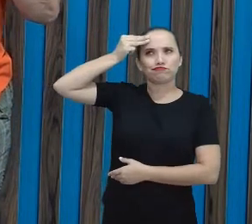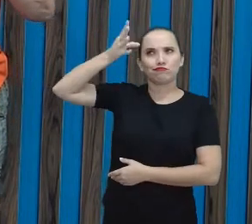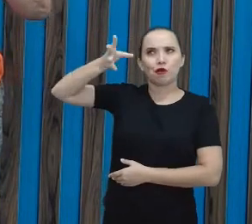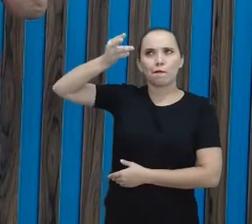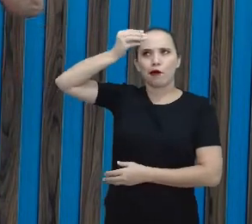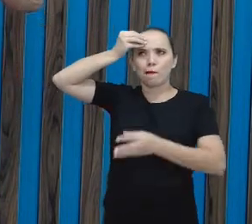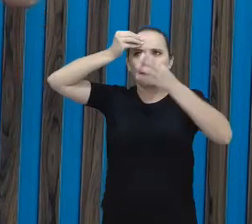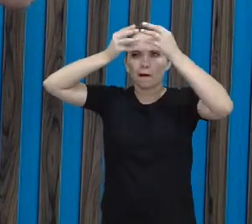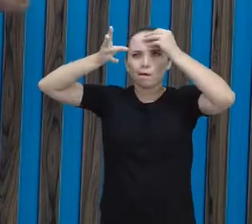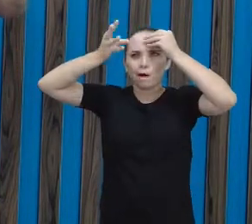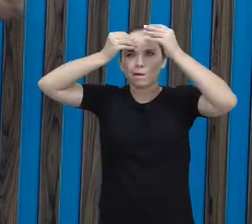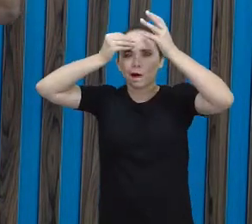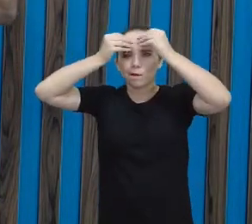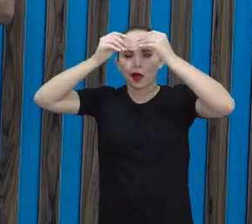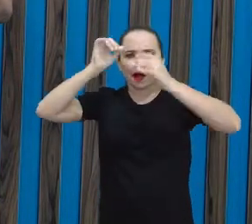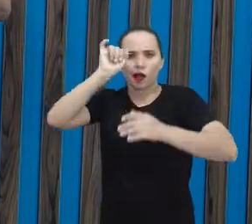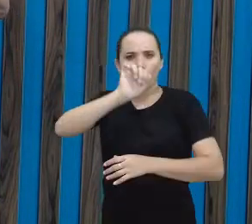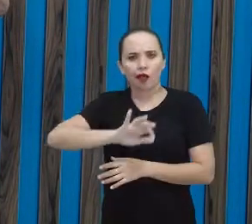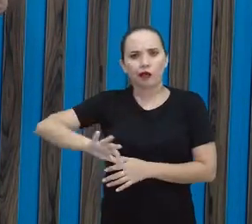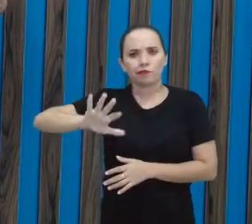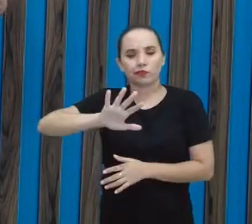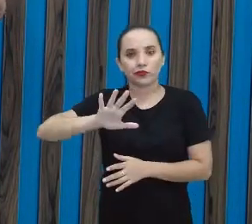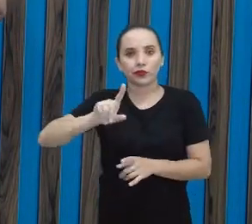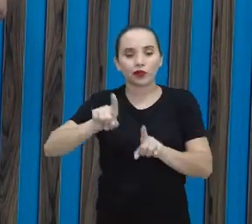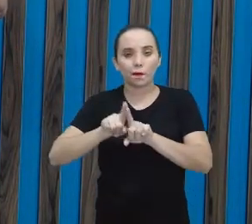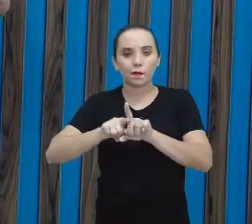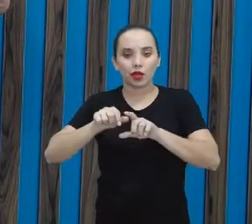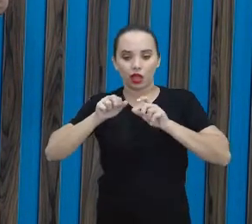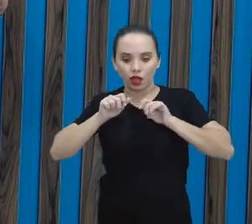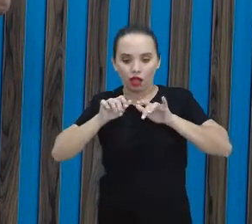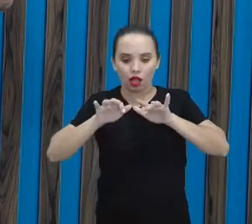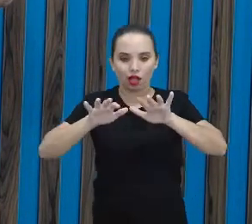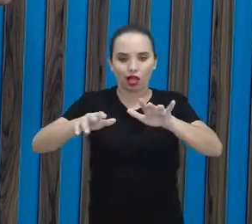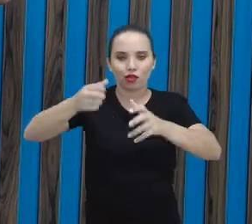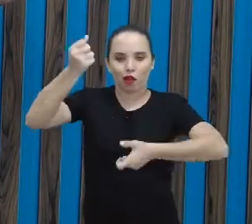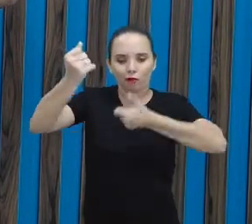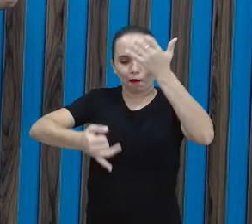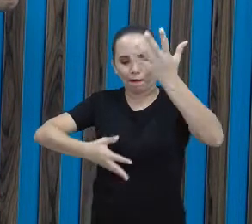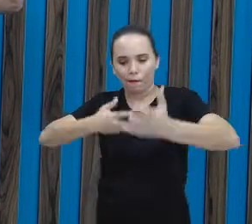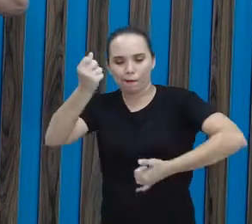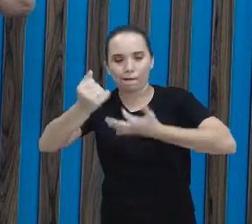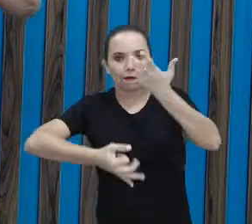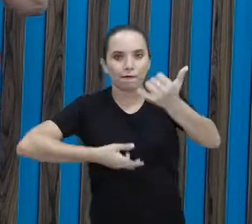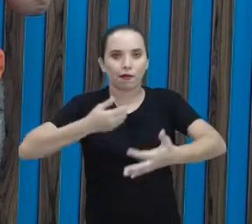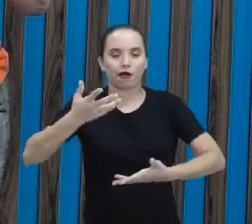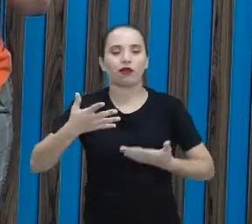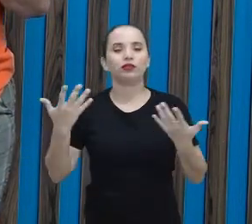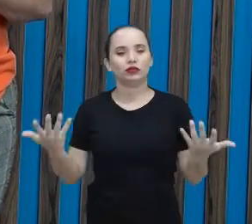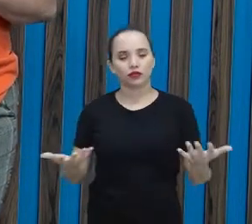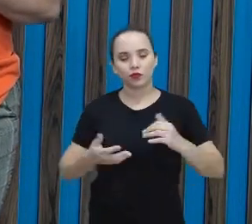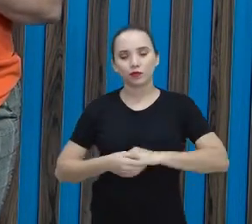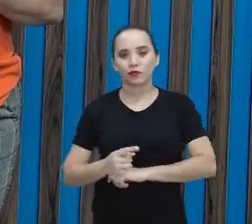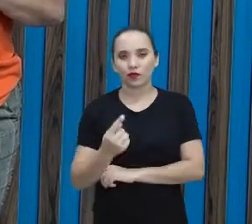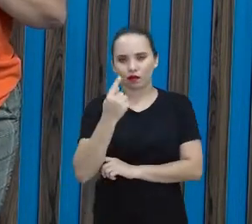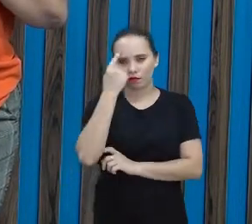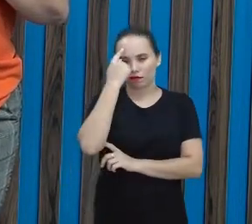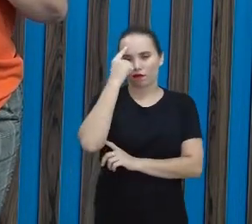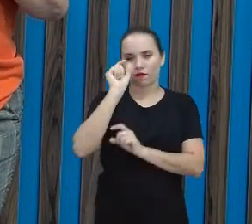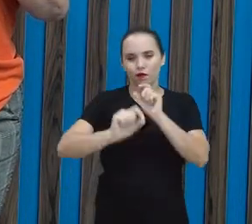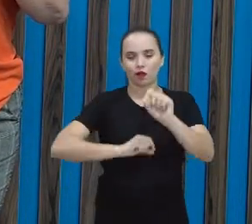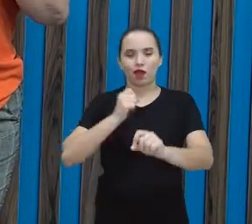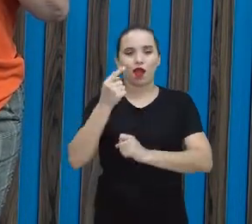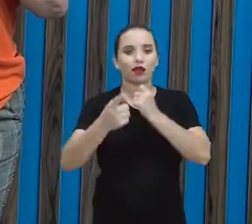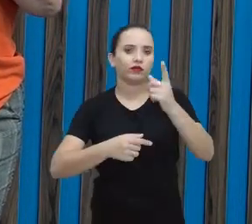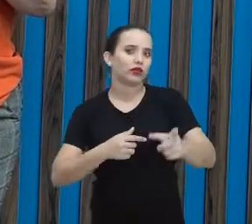de imaginário, porque as pessoas que decoravam e que passavam adiante, às vezes, elas não